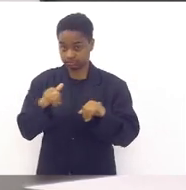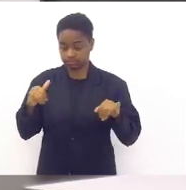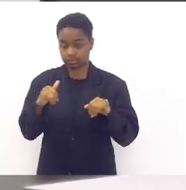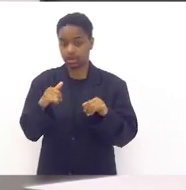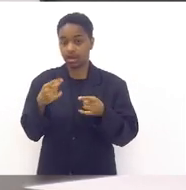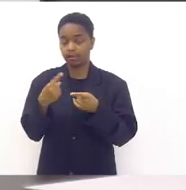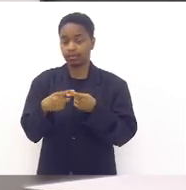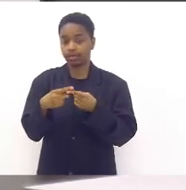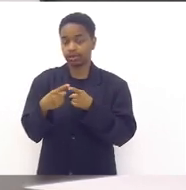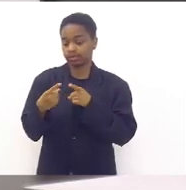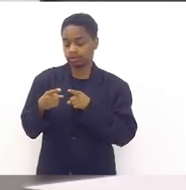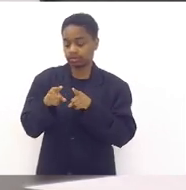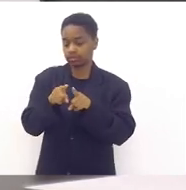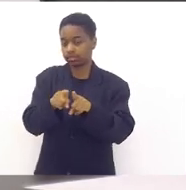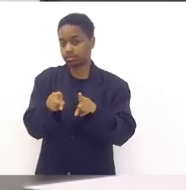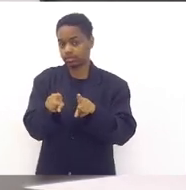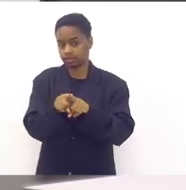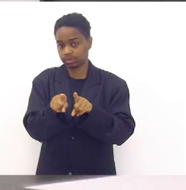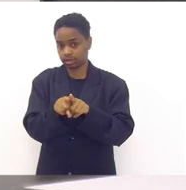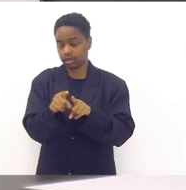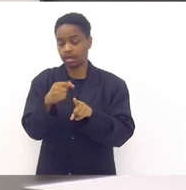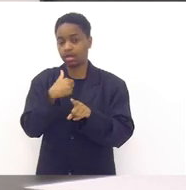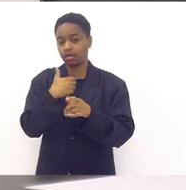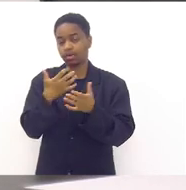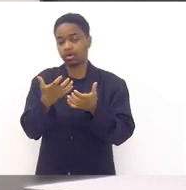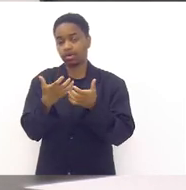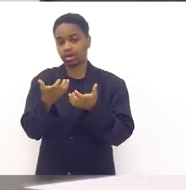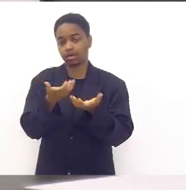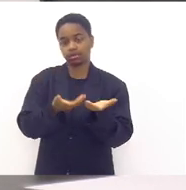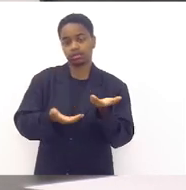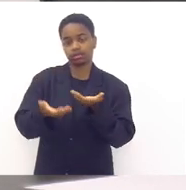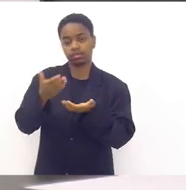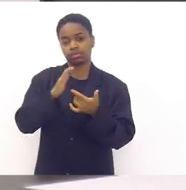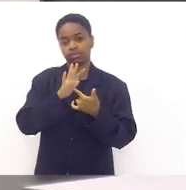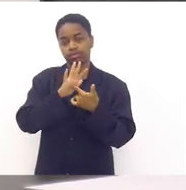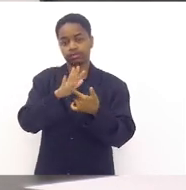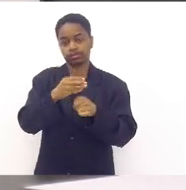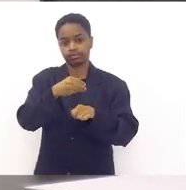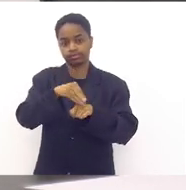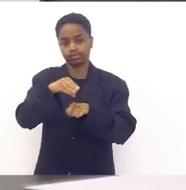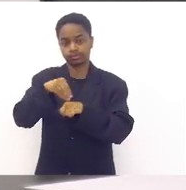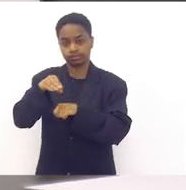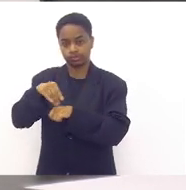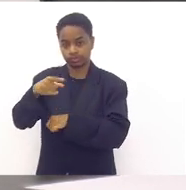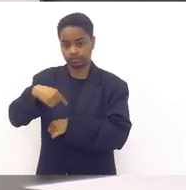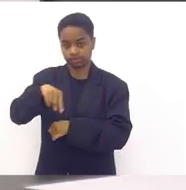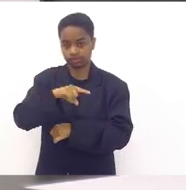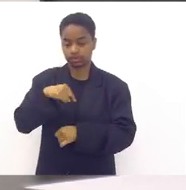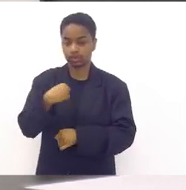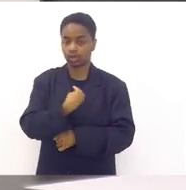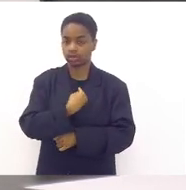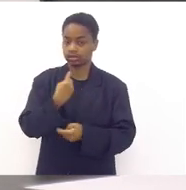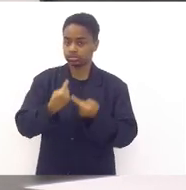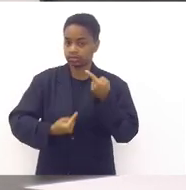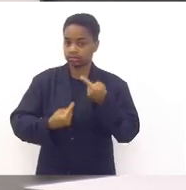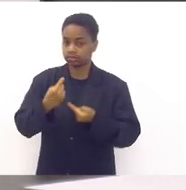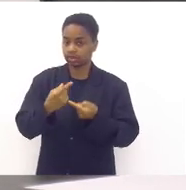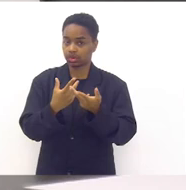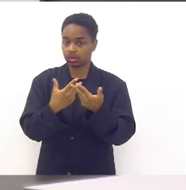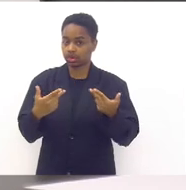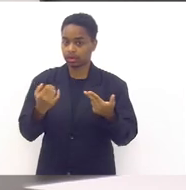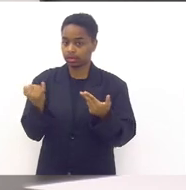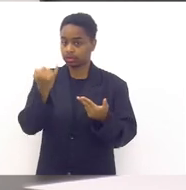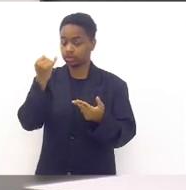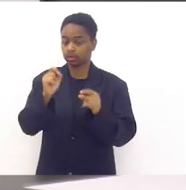paralelo a isso, eu quero socializar com Vossa Excelência, nós tivemos um debate muito importante aqui com o relator da LDO,